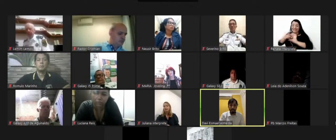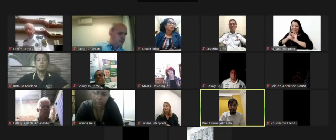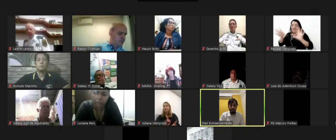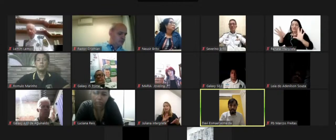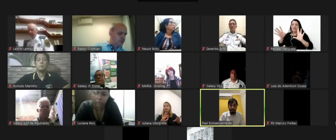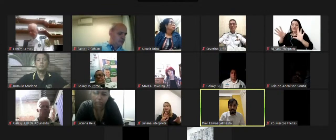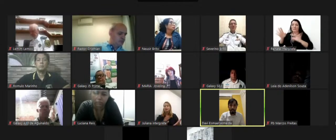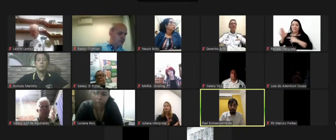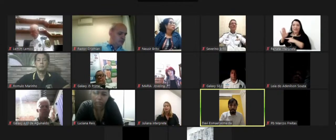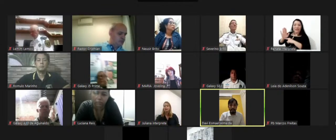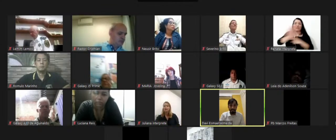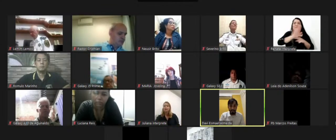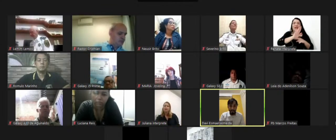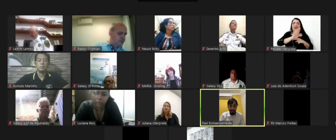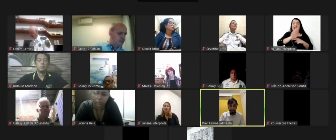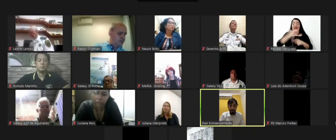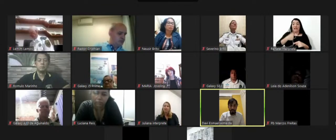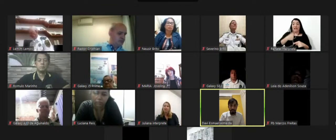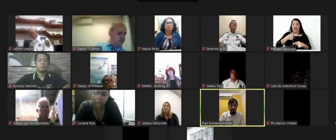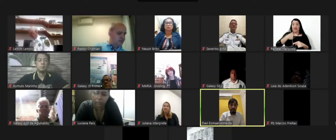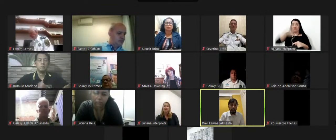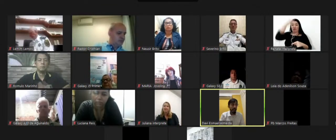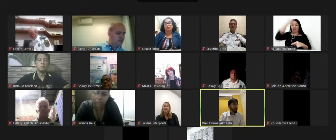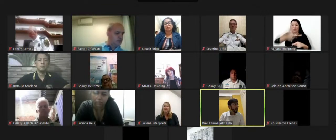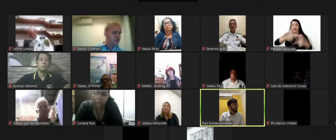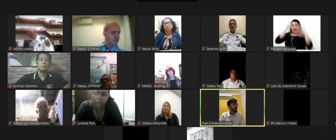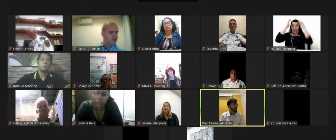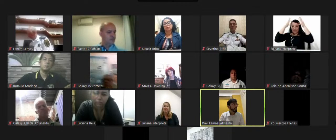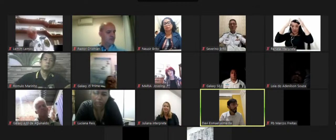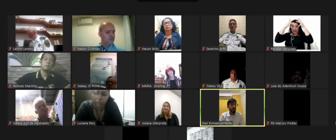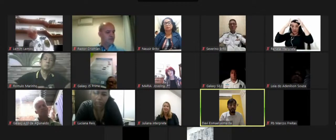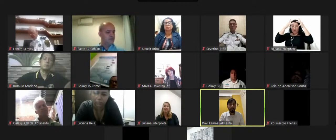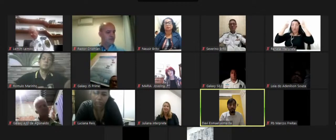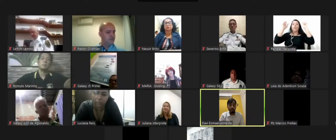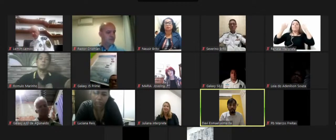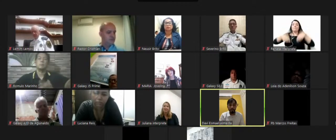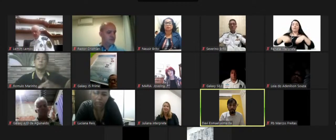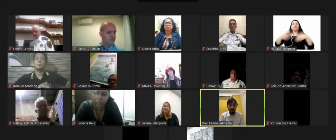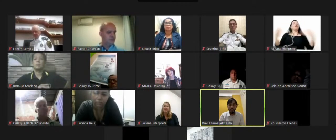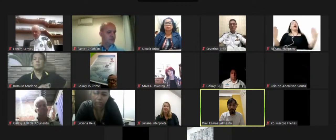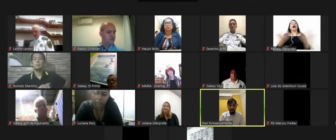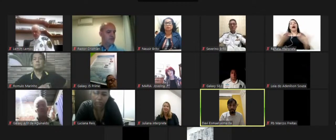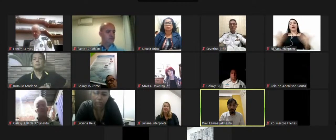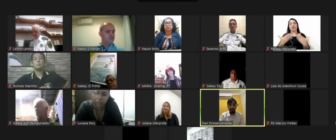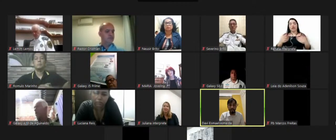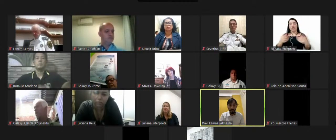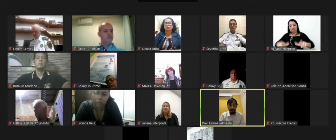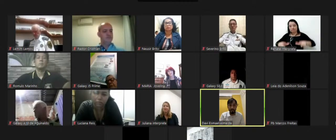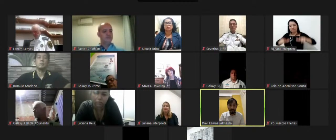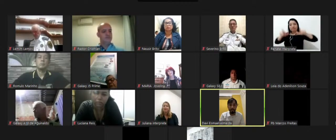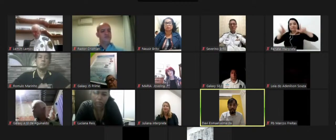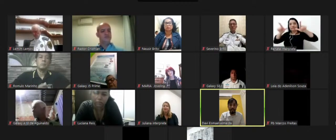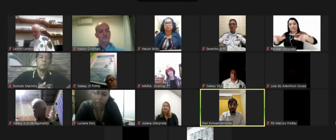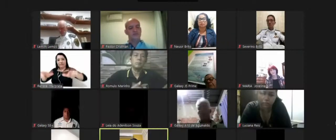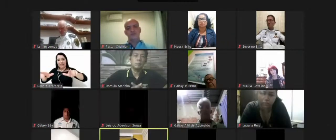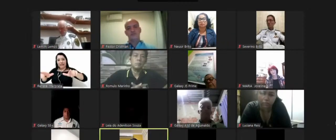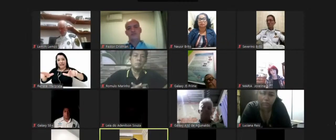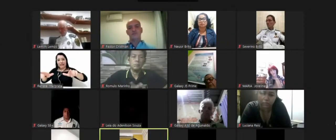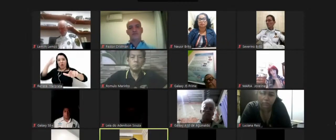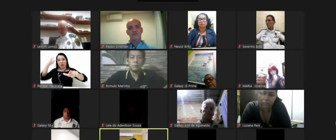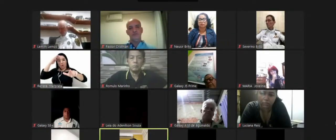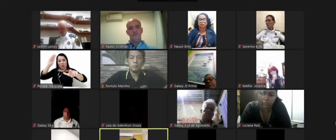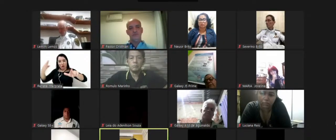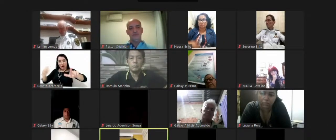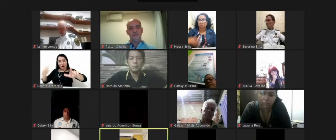vereador da cidade, passa, neste momento, a conferir o diploma de honra ao mérito pelo trabalho desempenhado